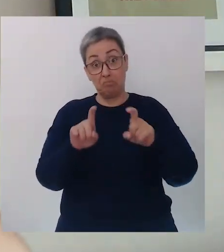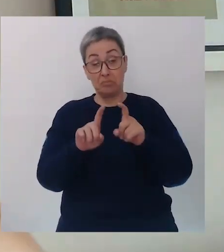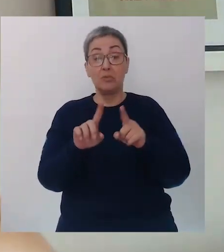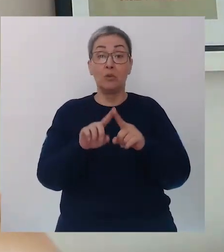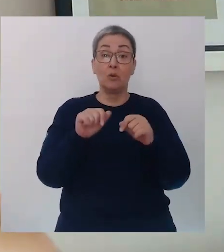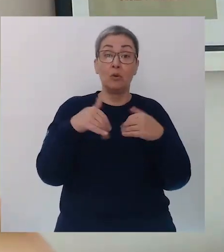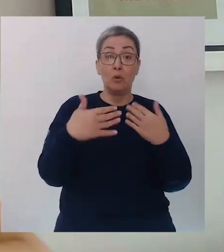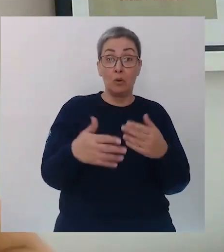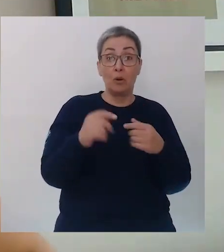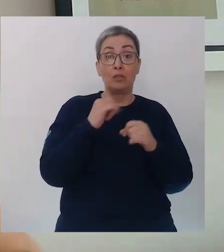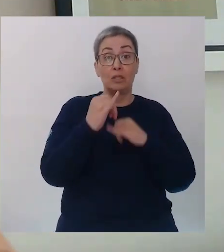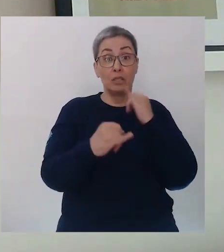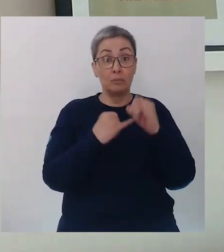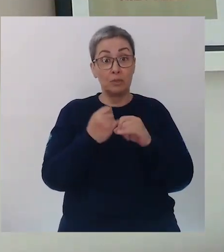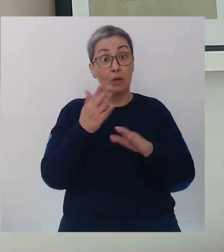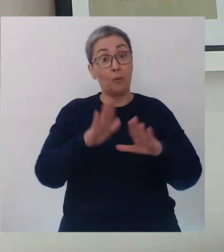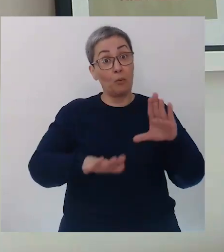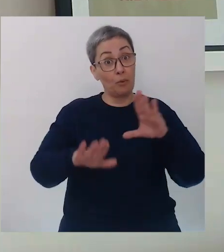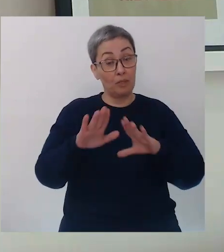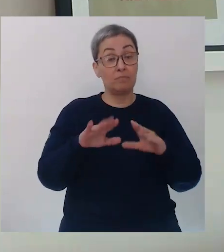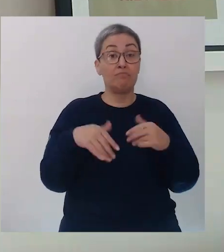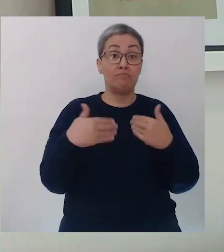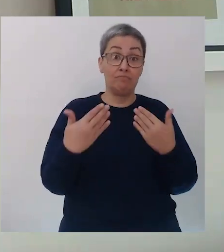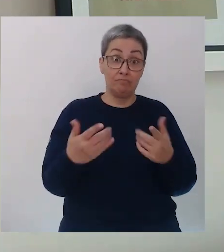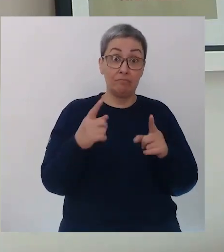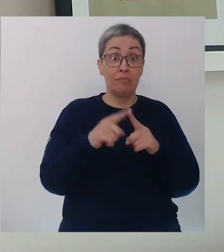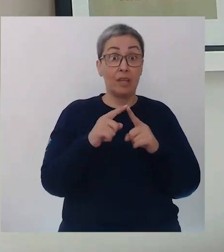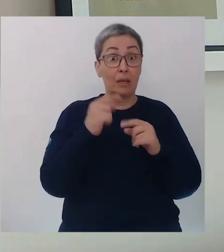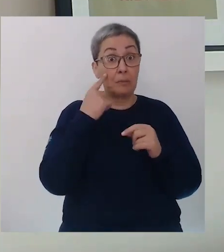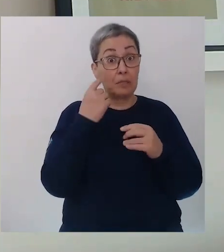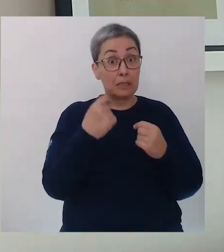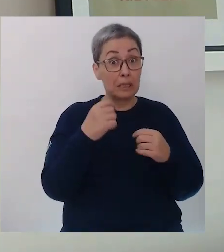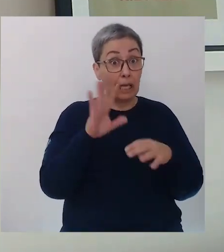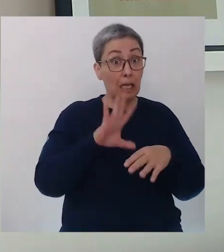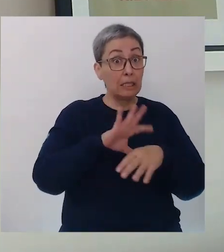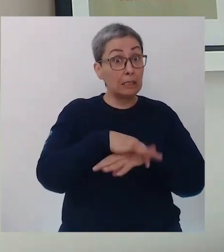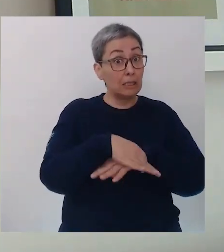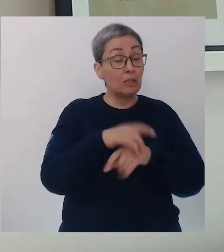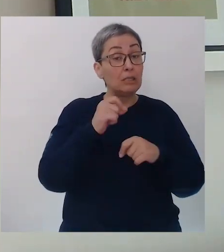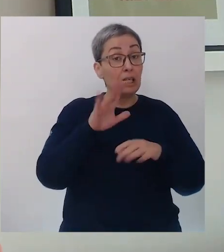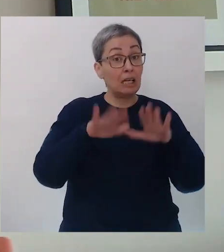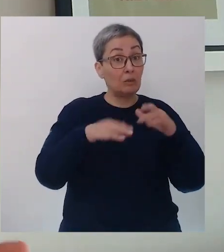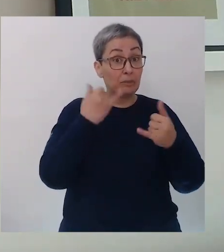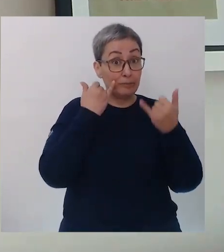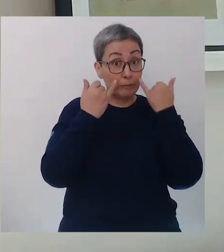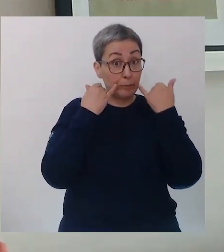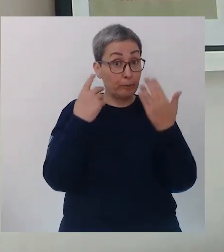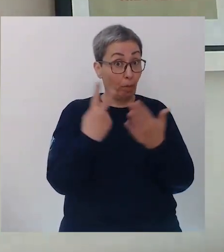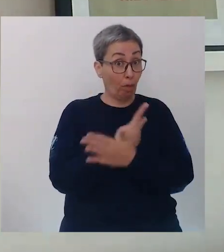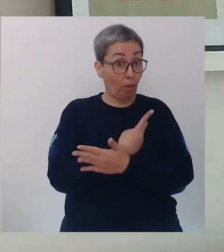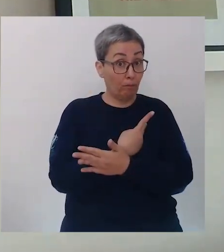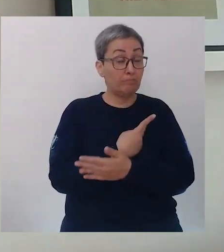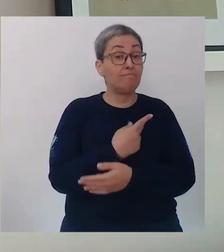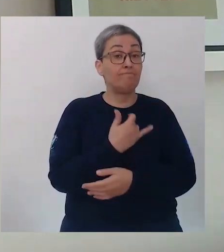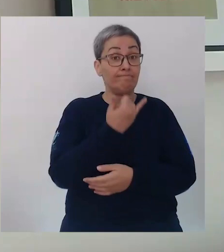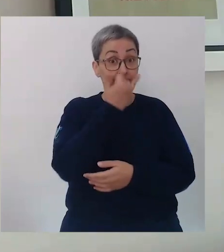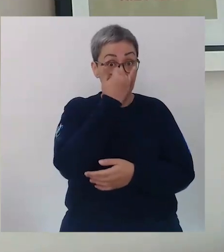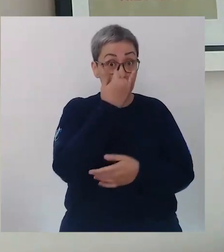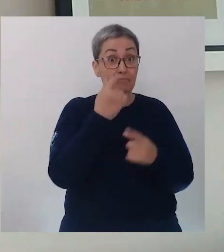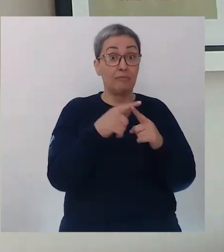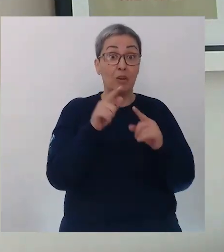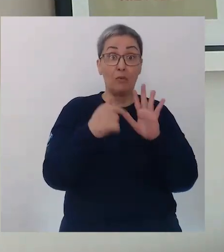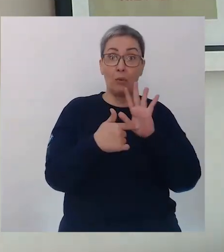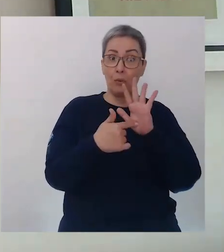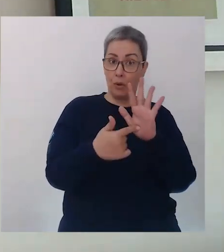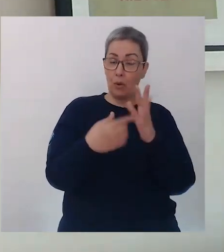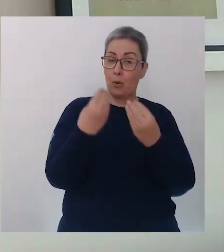Mas quando é online, você tem que tomar bastante cuidado, tá? Precisa ter uma fonte segura, porque às vezes tem algumas informações que são equivocadas. Então, eu vou